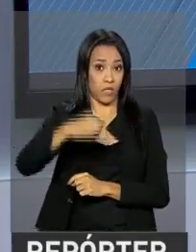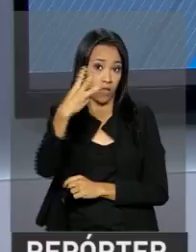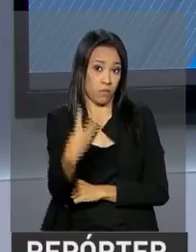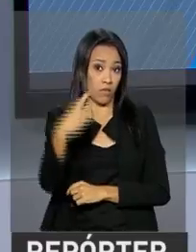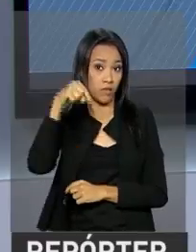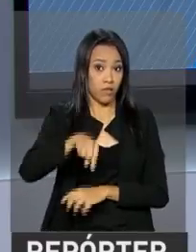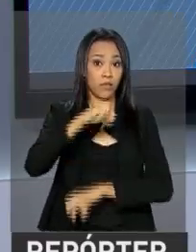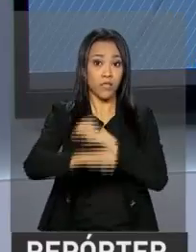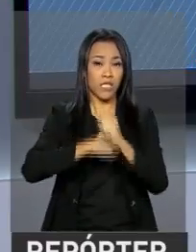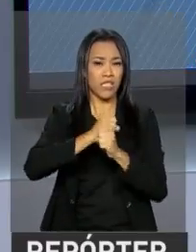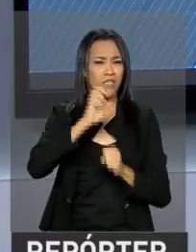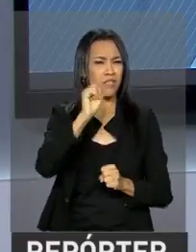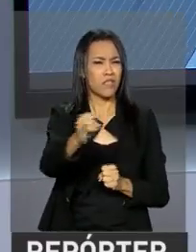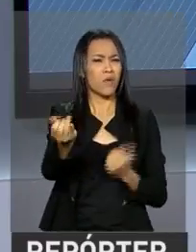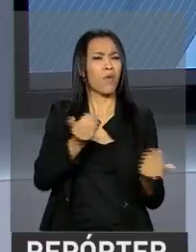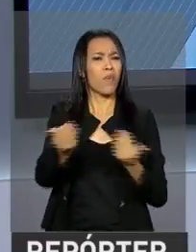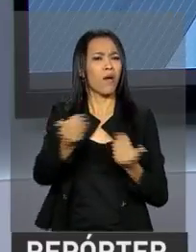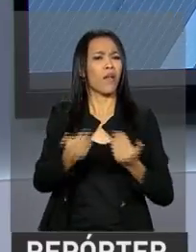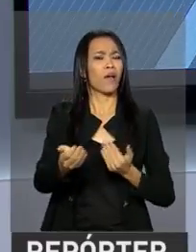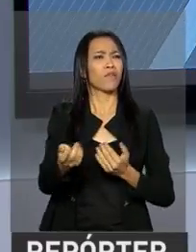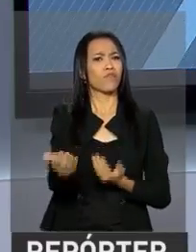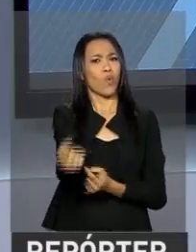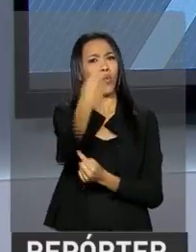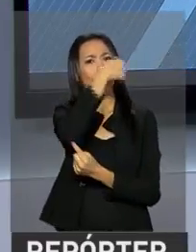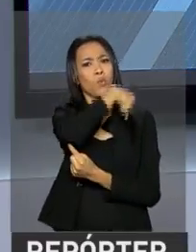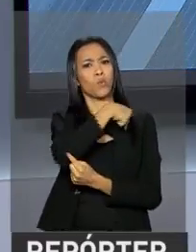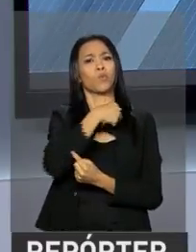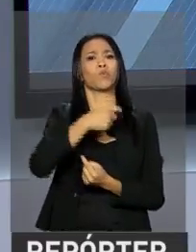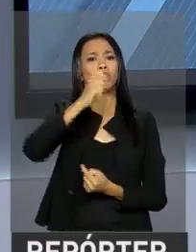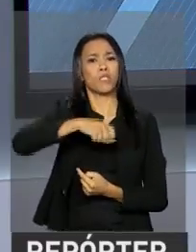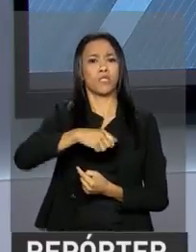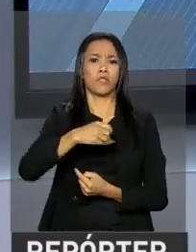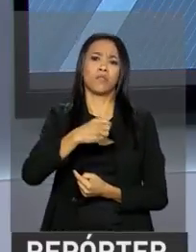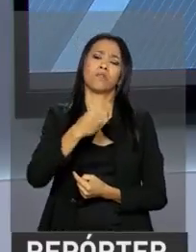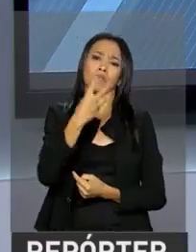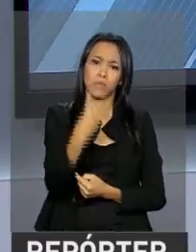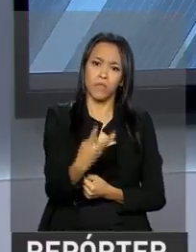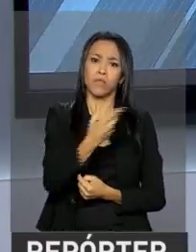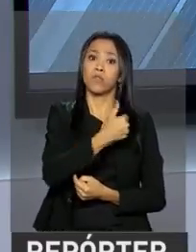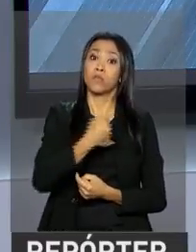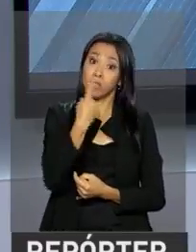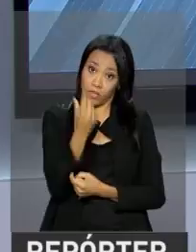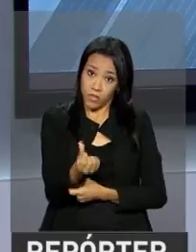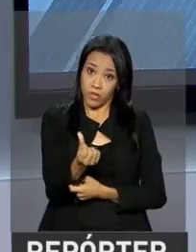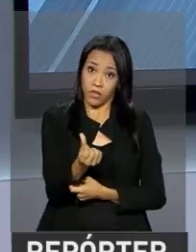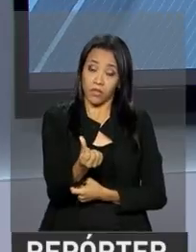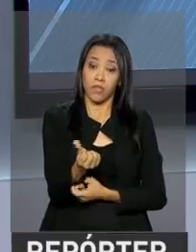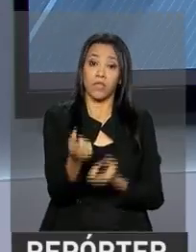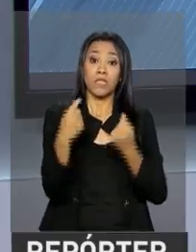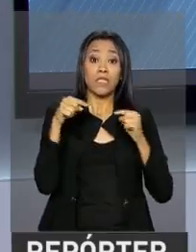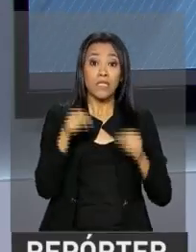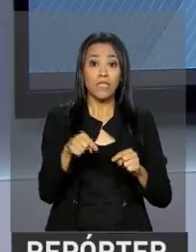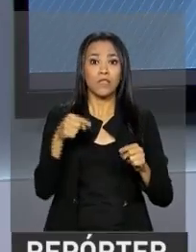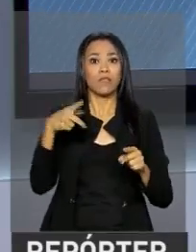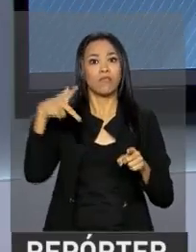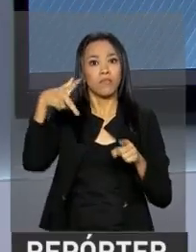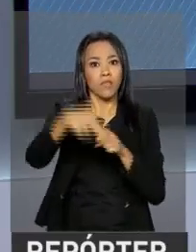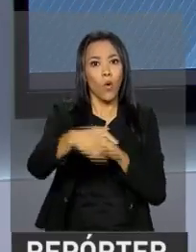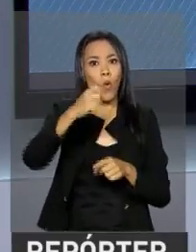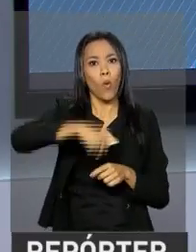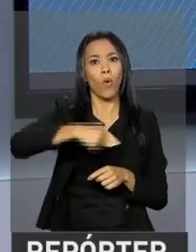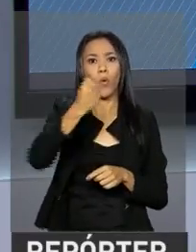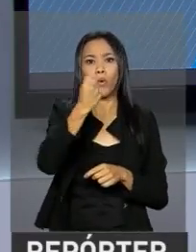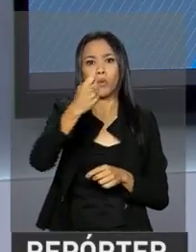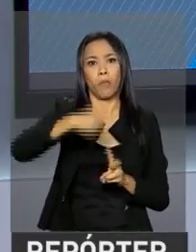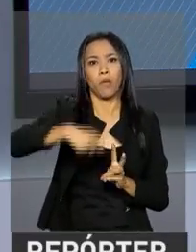ano, se comparado com os três últimos meses de 2016, e interrompe 8 trimestres